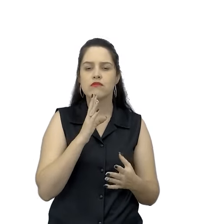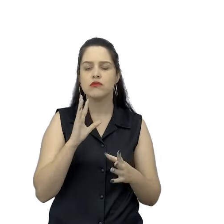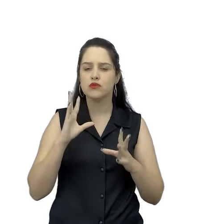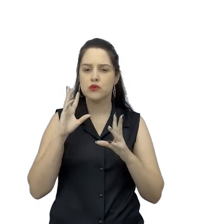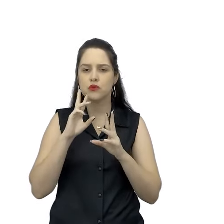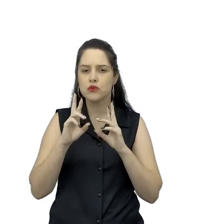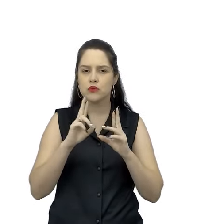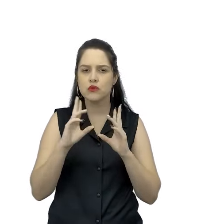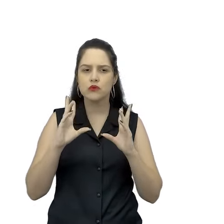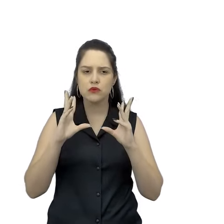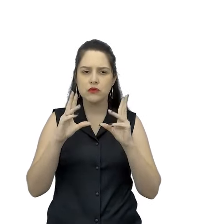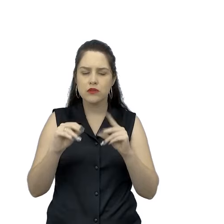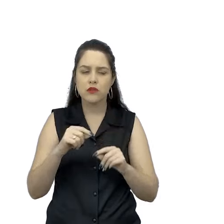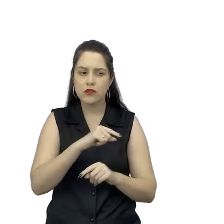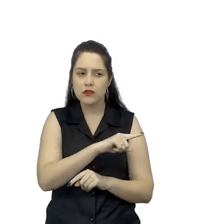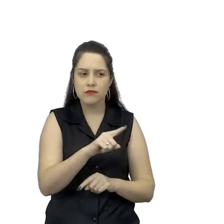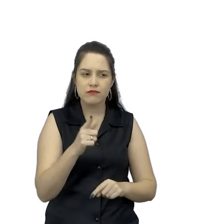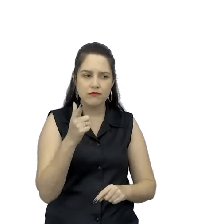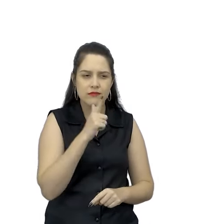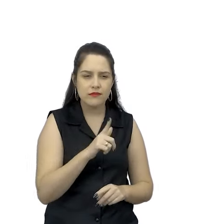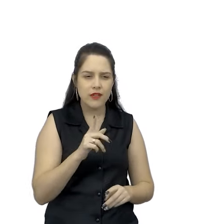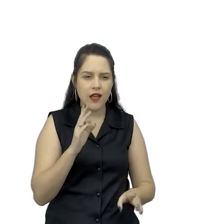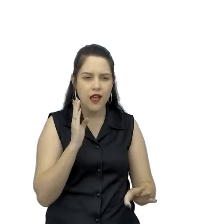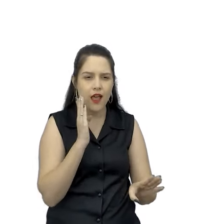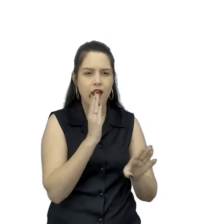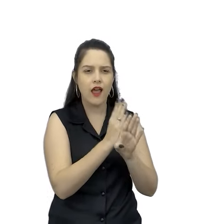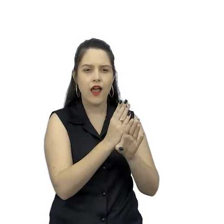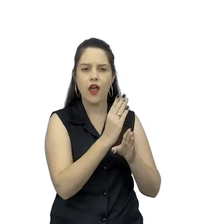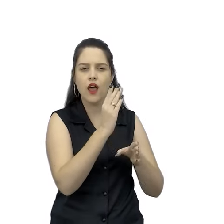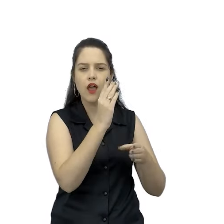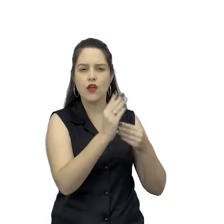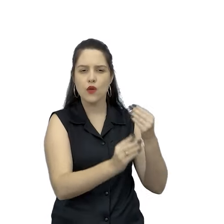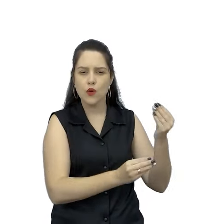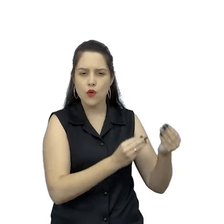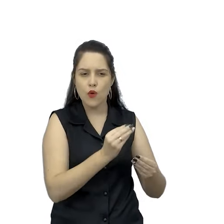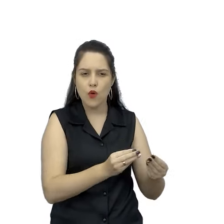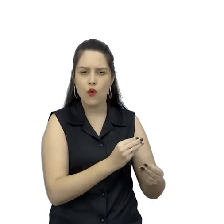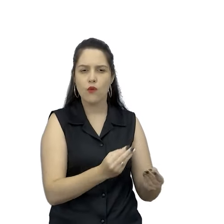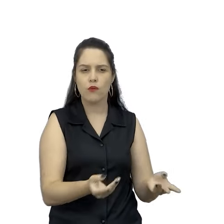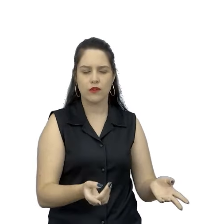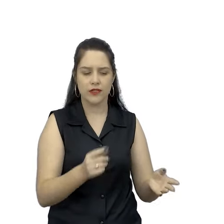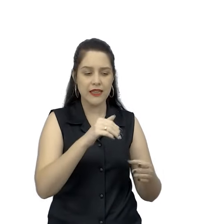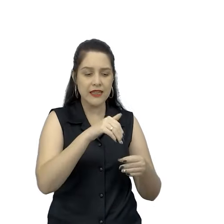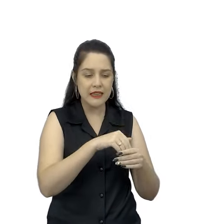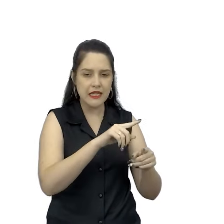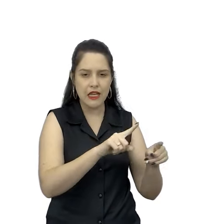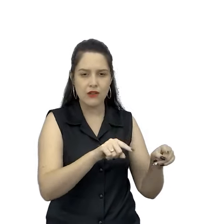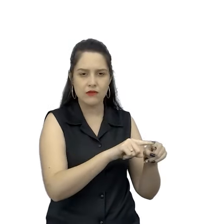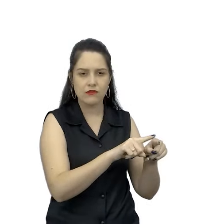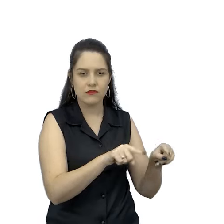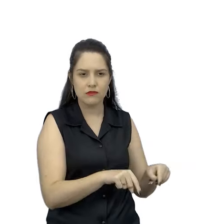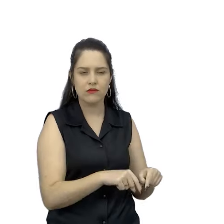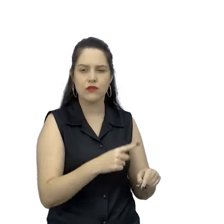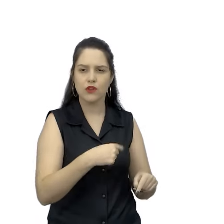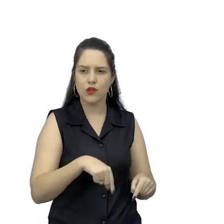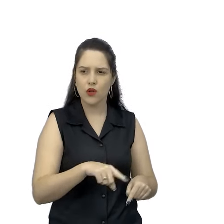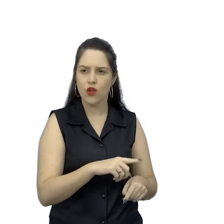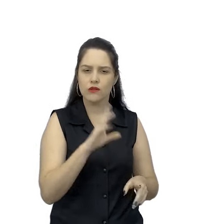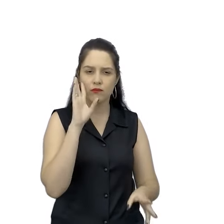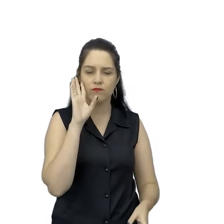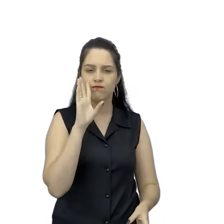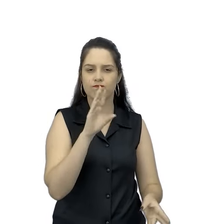isso para que ele consiga enxergar, né, qual que é a defasagem da sala de aula dele. É lógico, nós